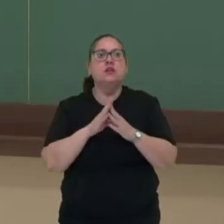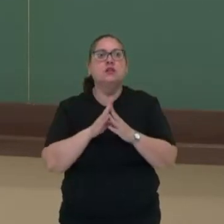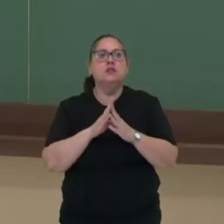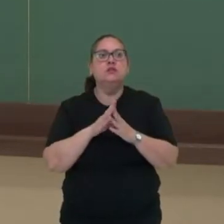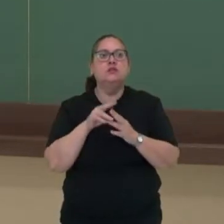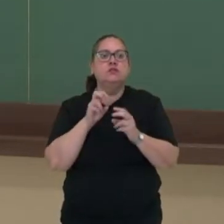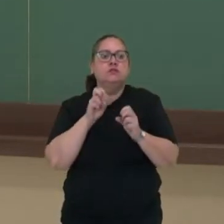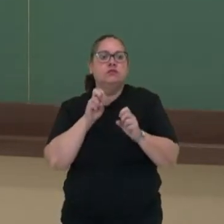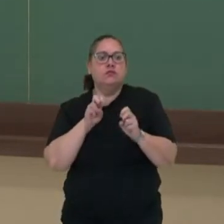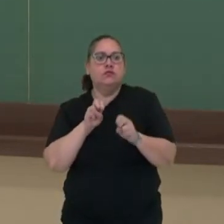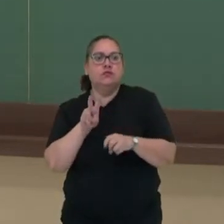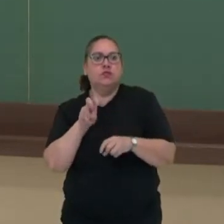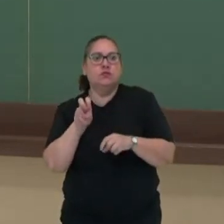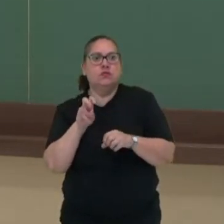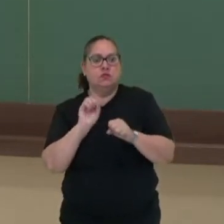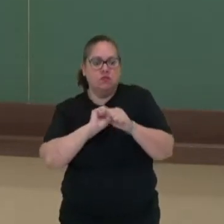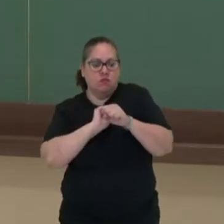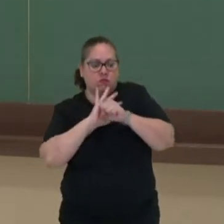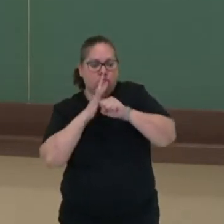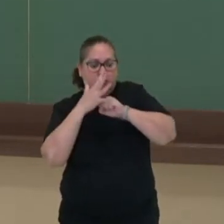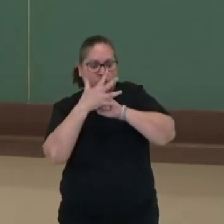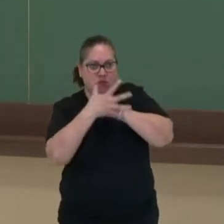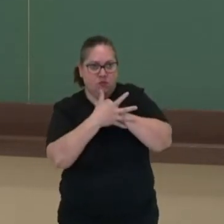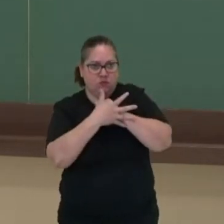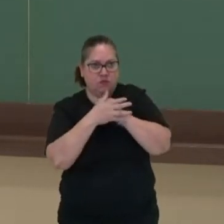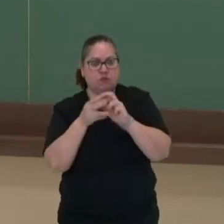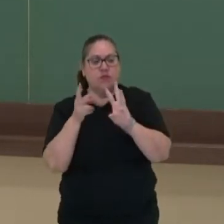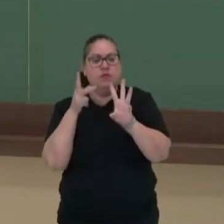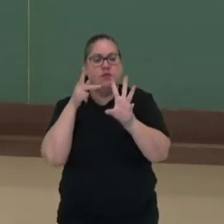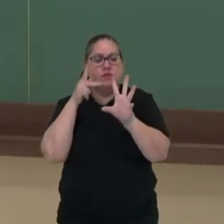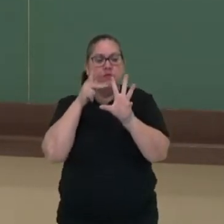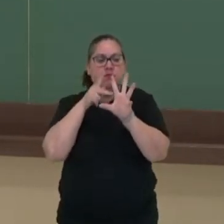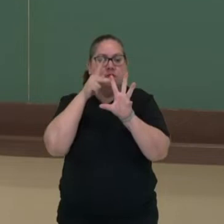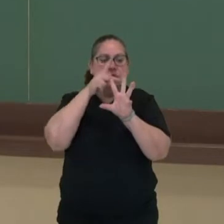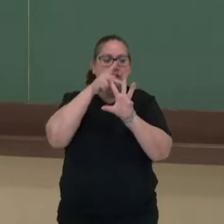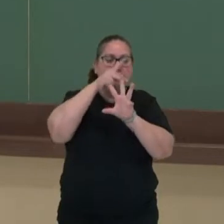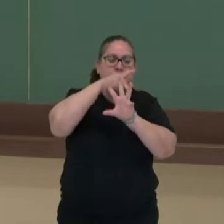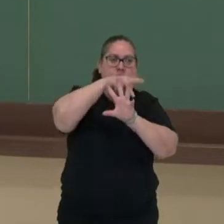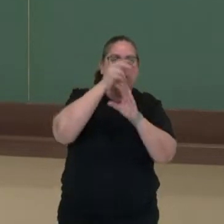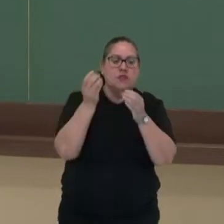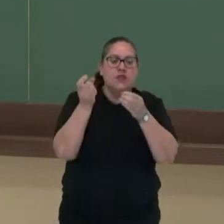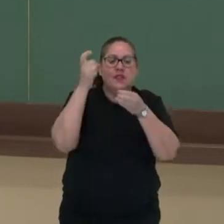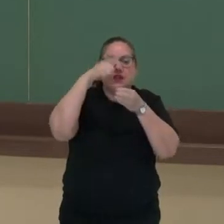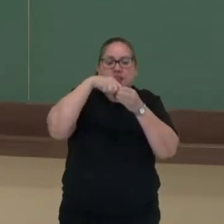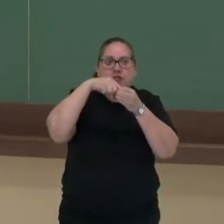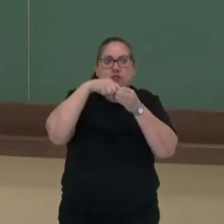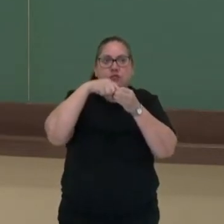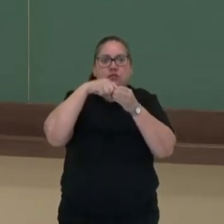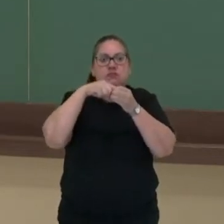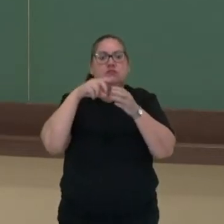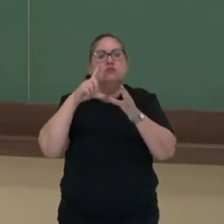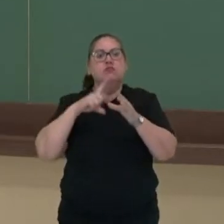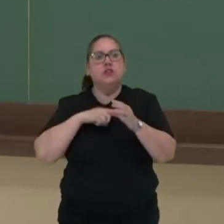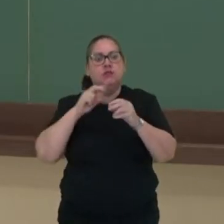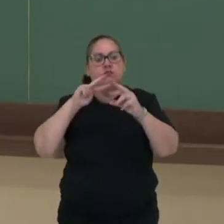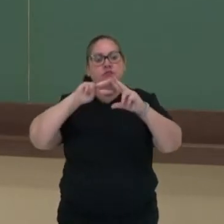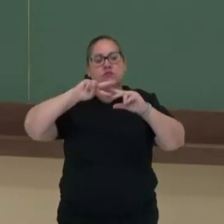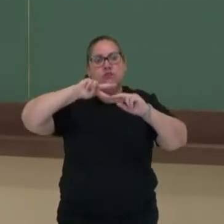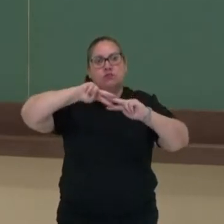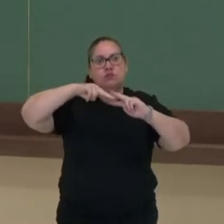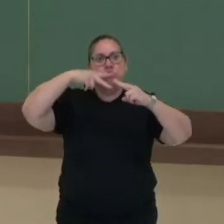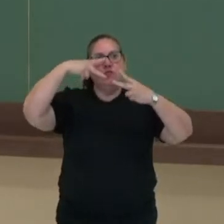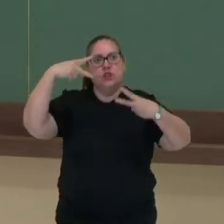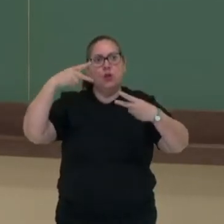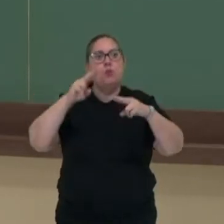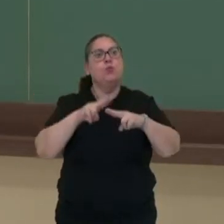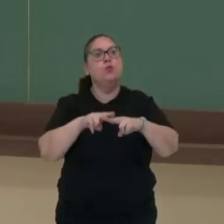os vírus eles têm uma capa proteica e dentro da capa proteica tem um material genético. É